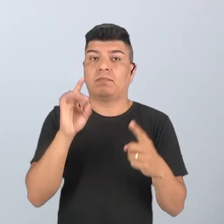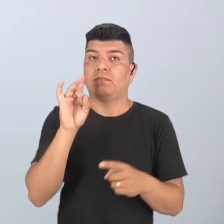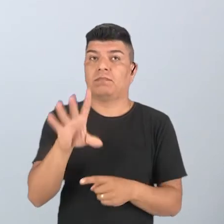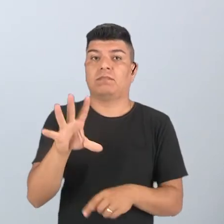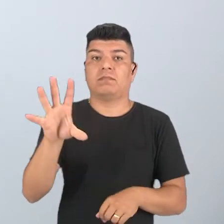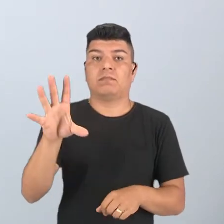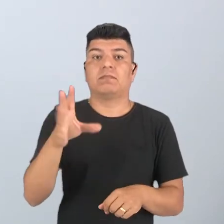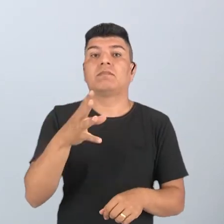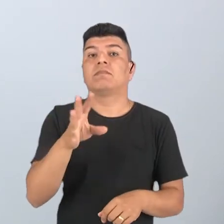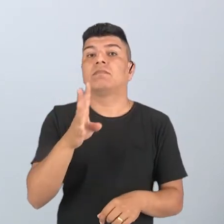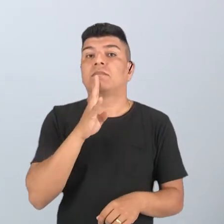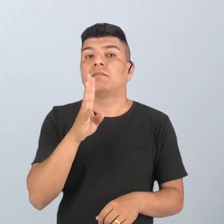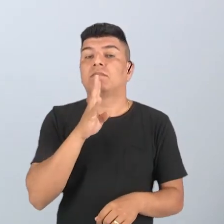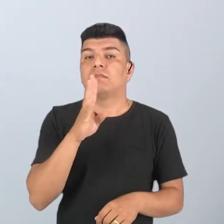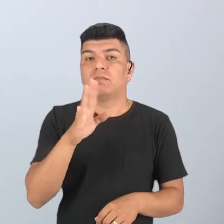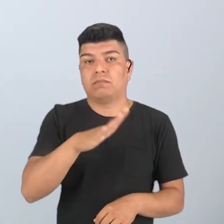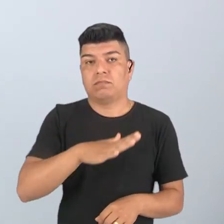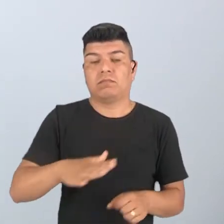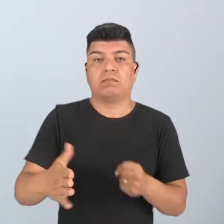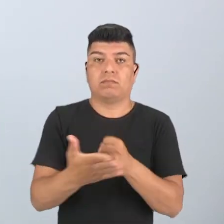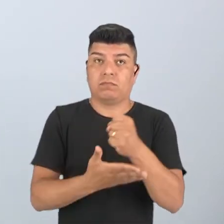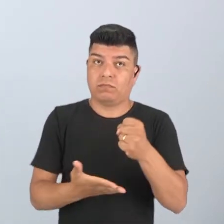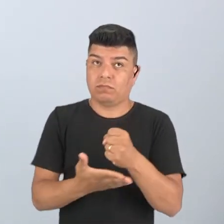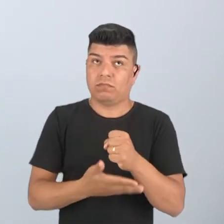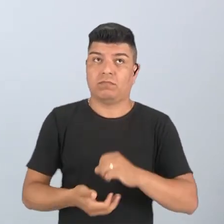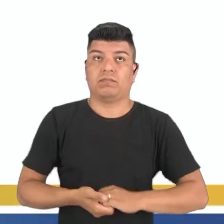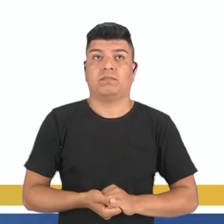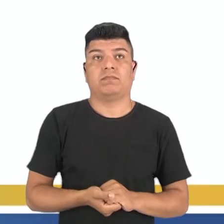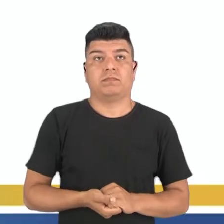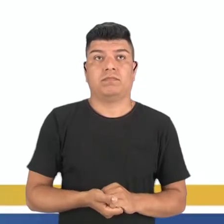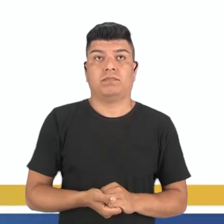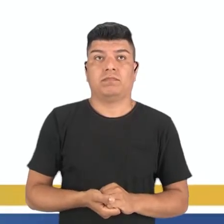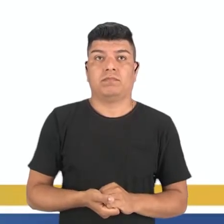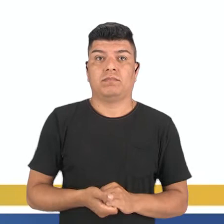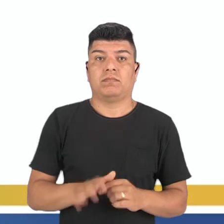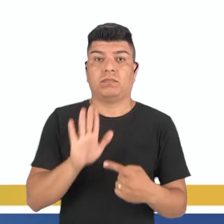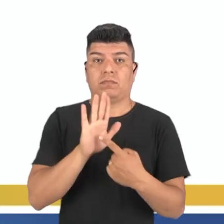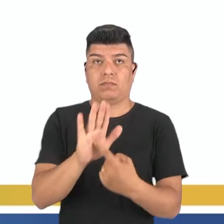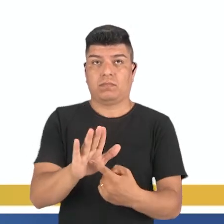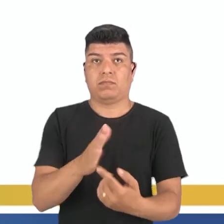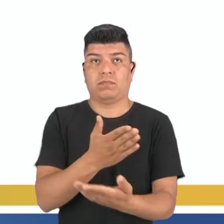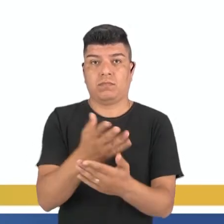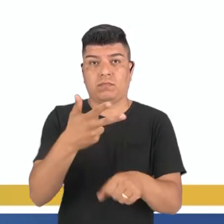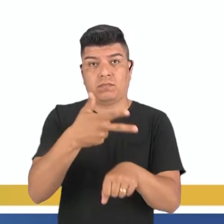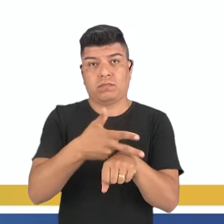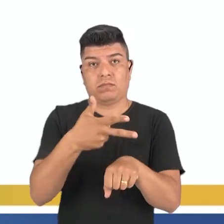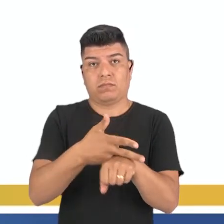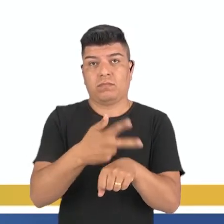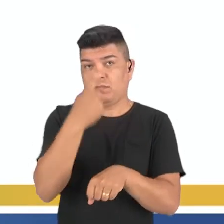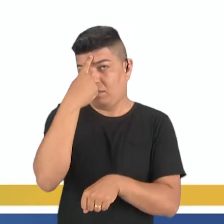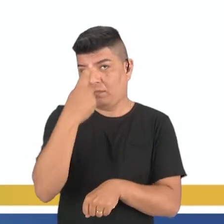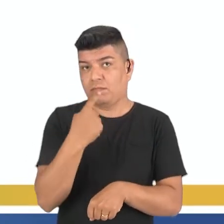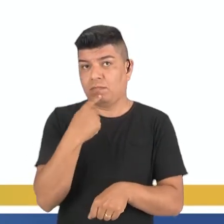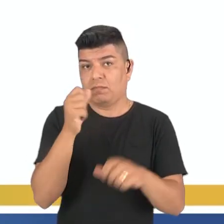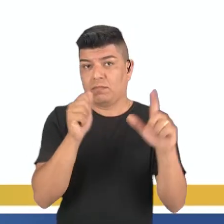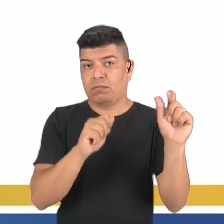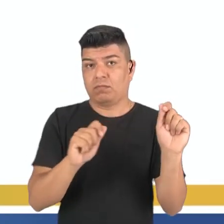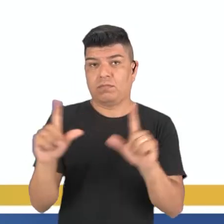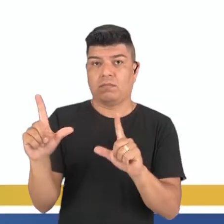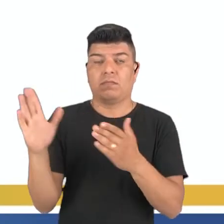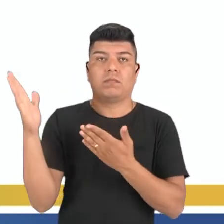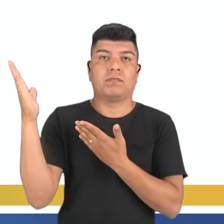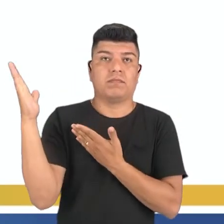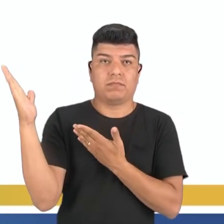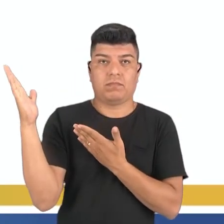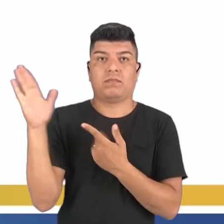ter um conhecimento básico. Agora acompanha comigo essa demonstração que está aí no vídeo, na tela de vocês.